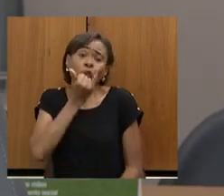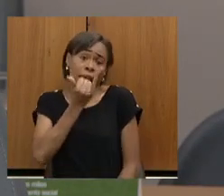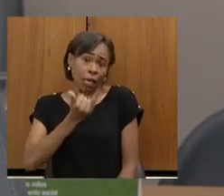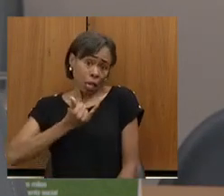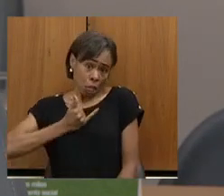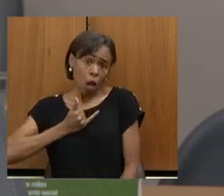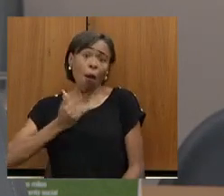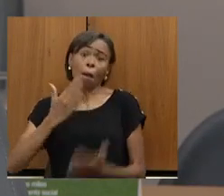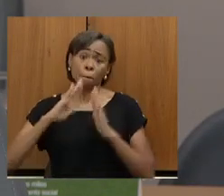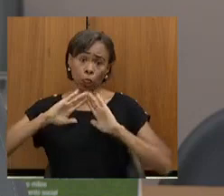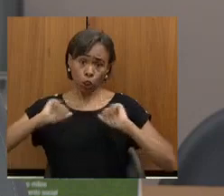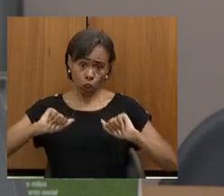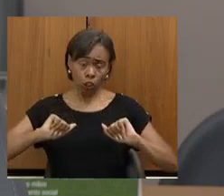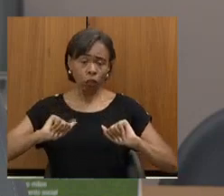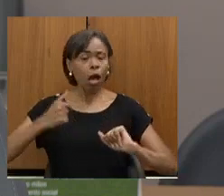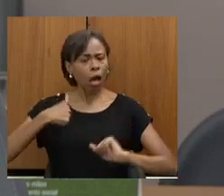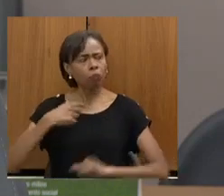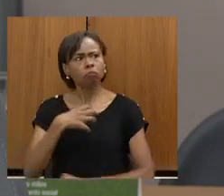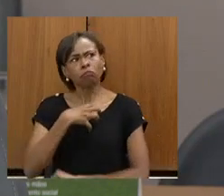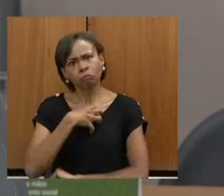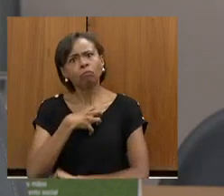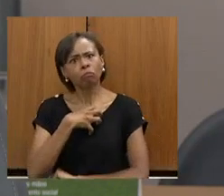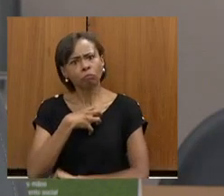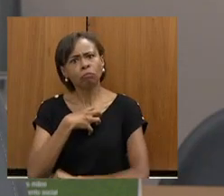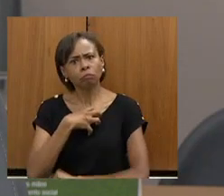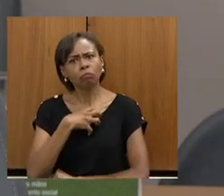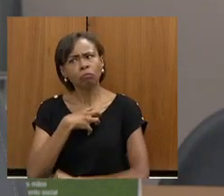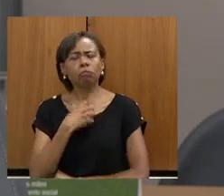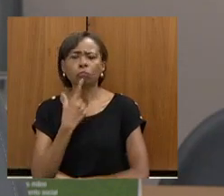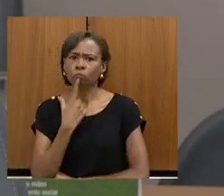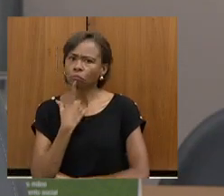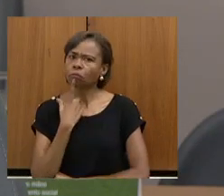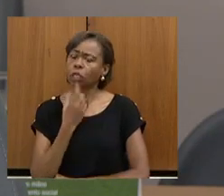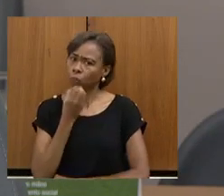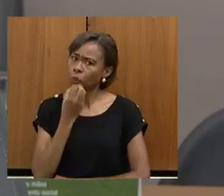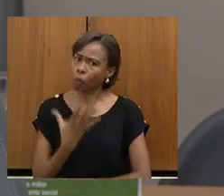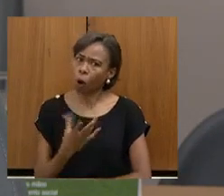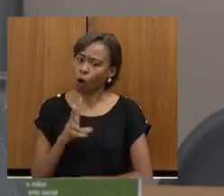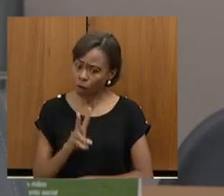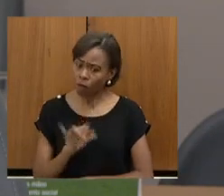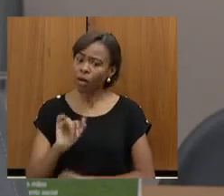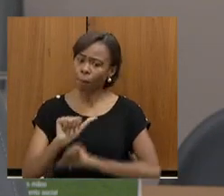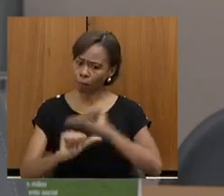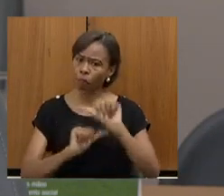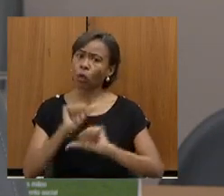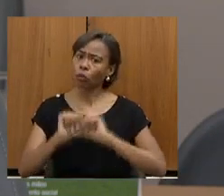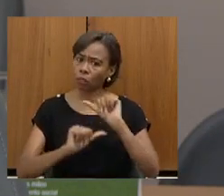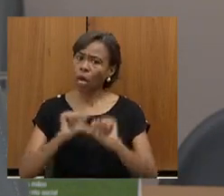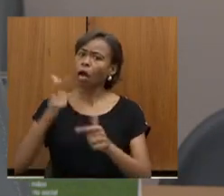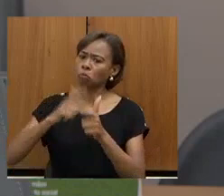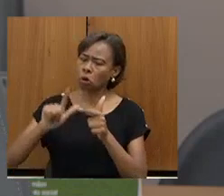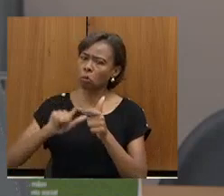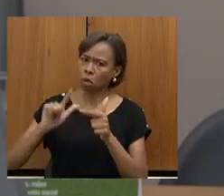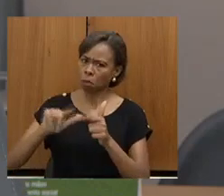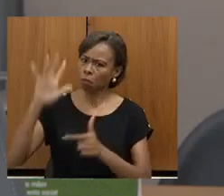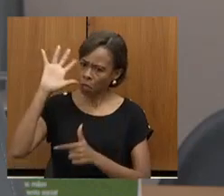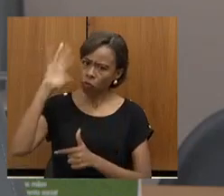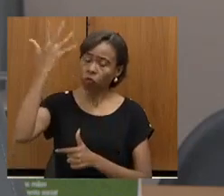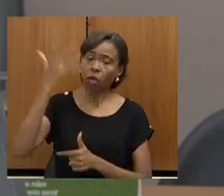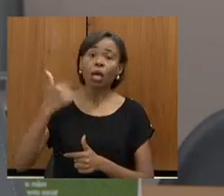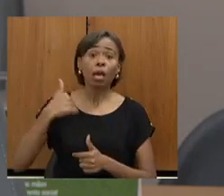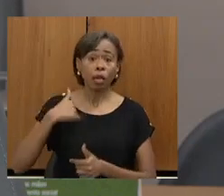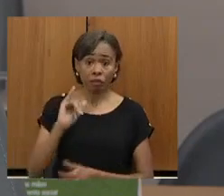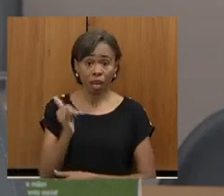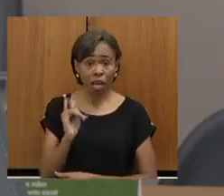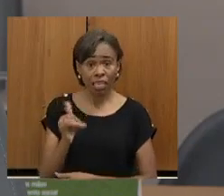E aí eu senti que talvez a adoção do caso ia mudar. Eu até menciono nessa reunião que, na quinta,